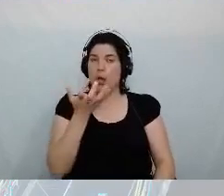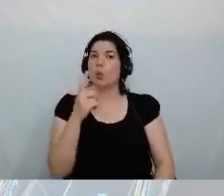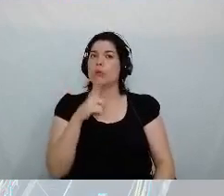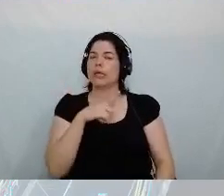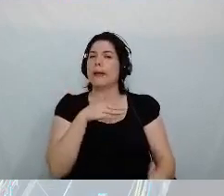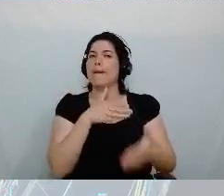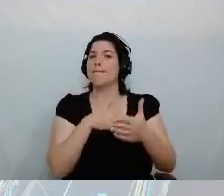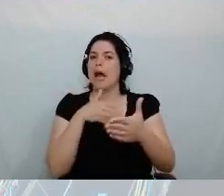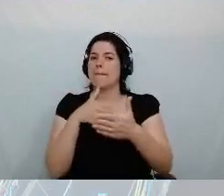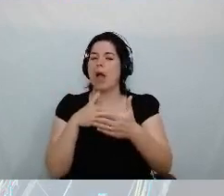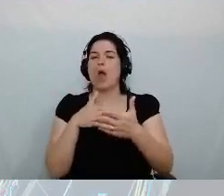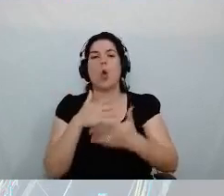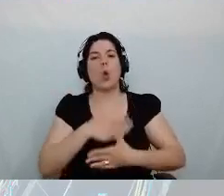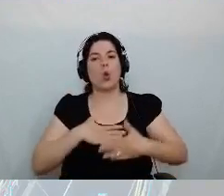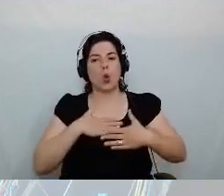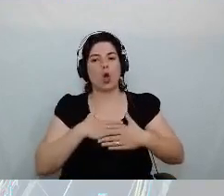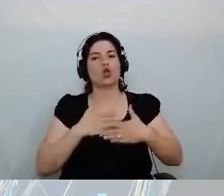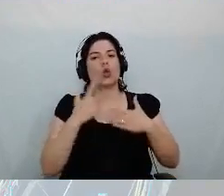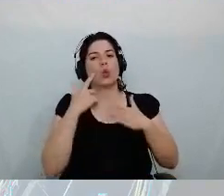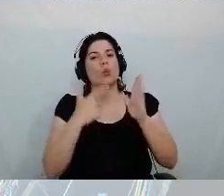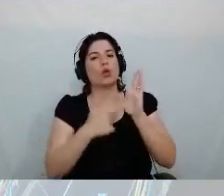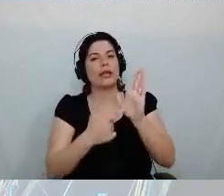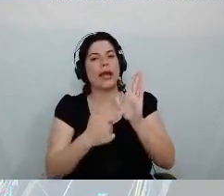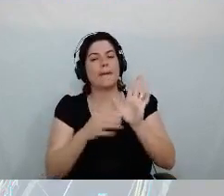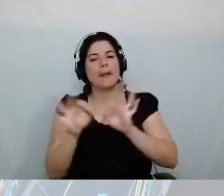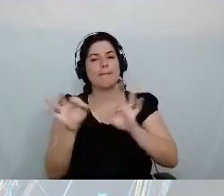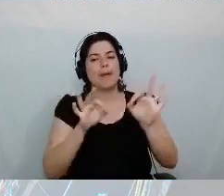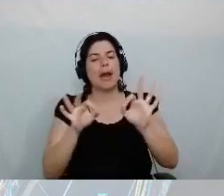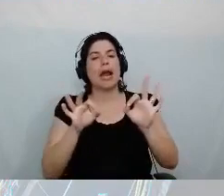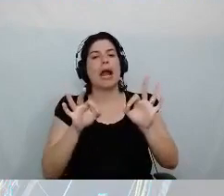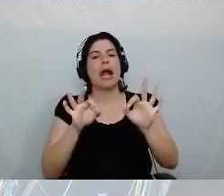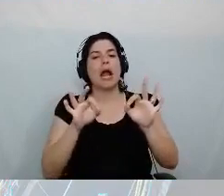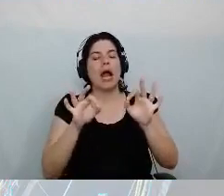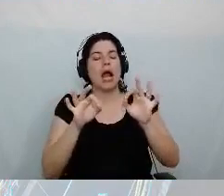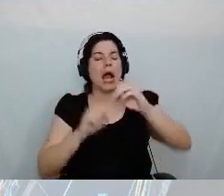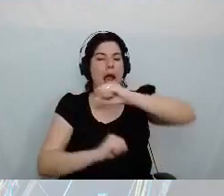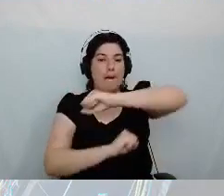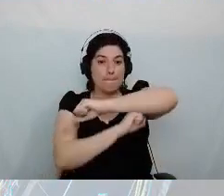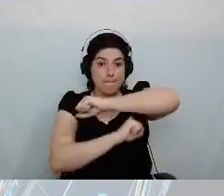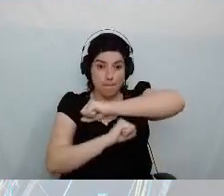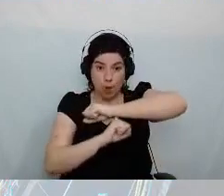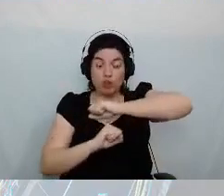eu gosto de desenhar uma ponte. Eu sou muito visual, eu faço isso no papel mesmo.